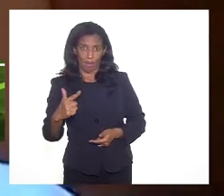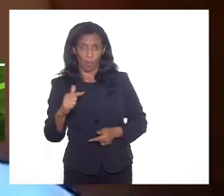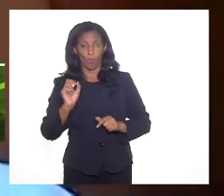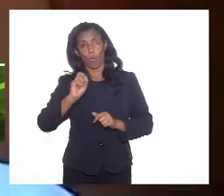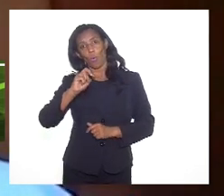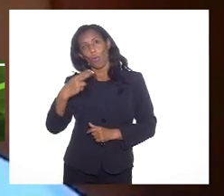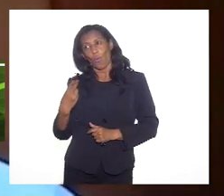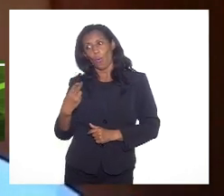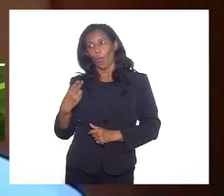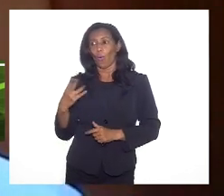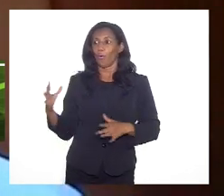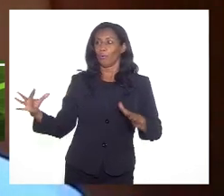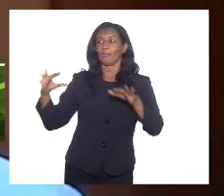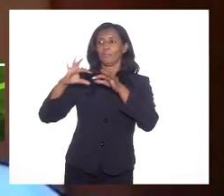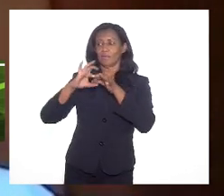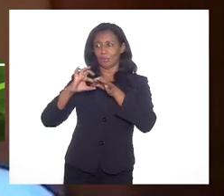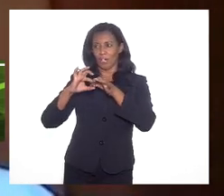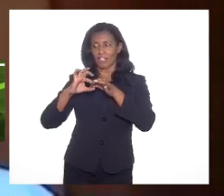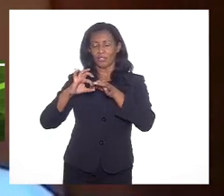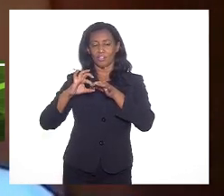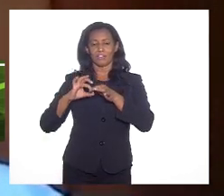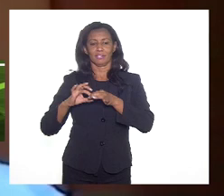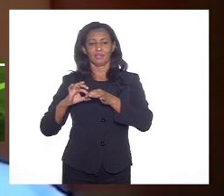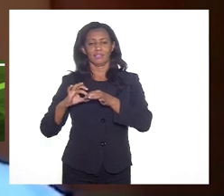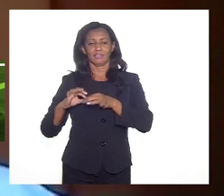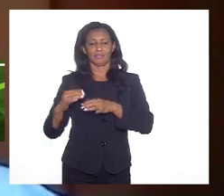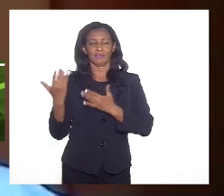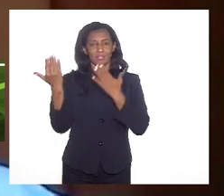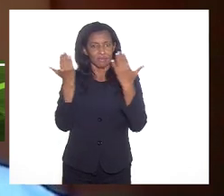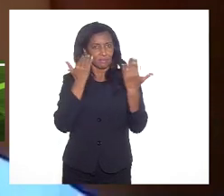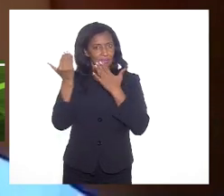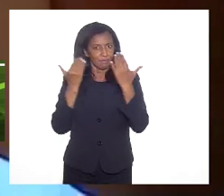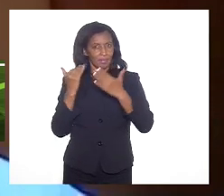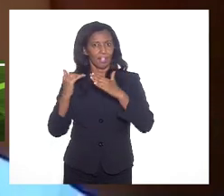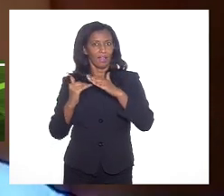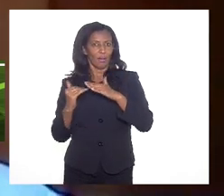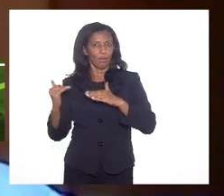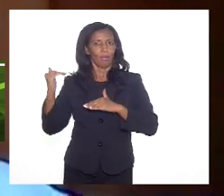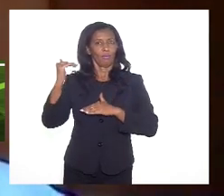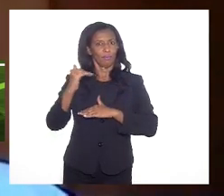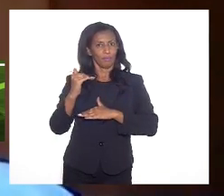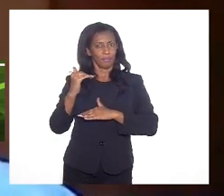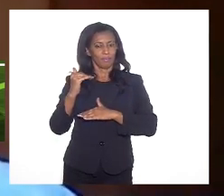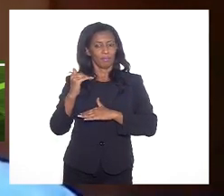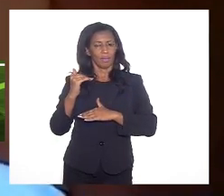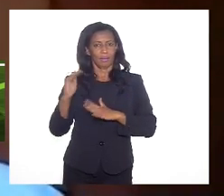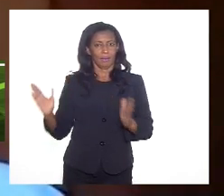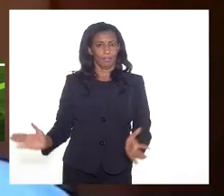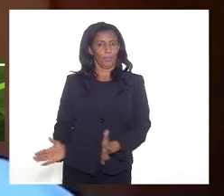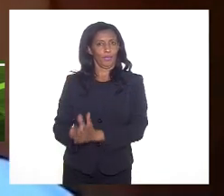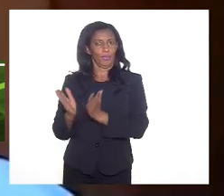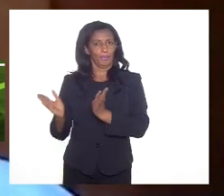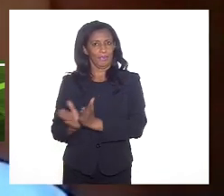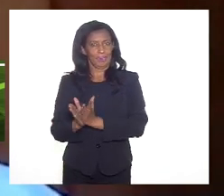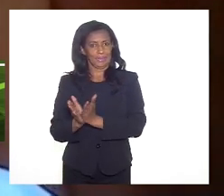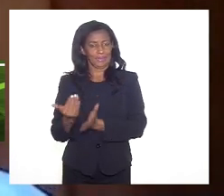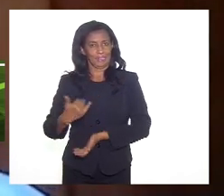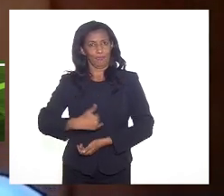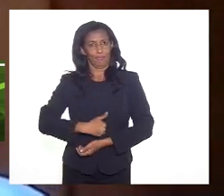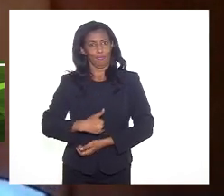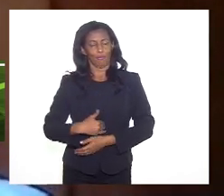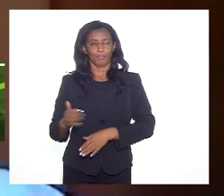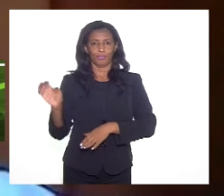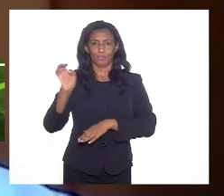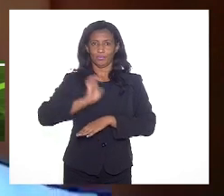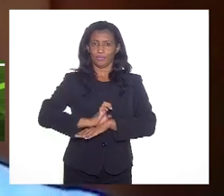em relação, e há uma conexão direta entre uma coisa e outra, seja em relação ao aumento da pobreza e da miséria no nosso estado.